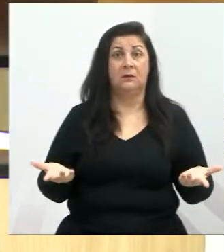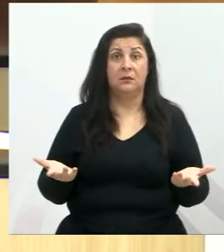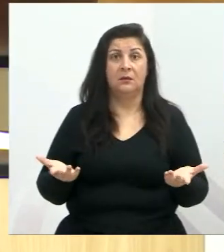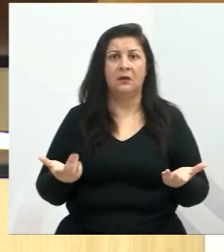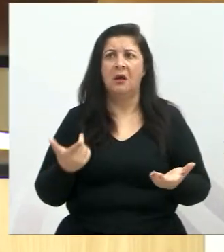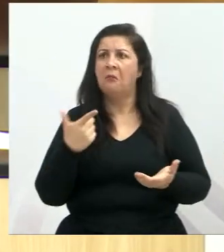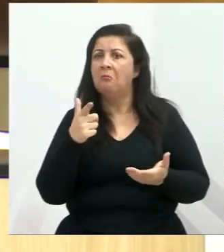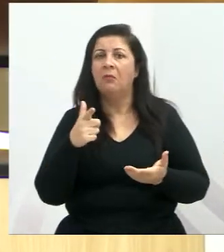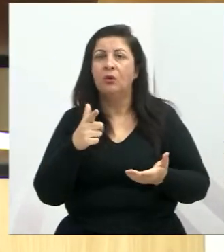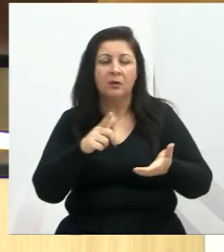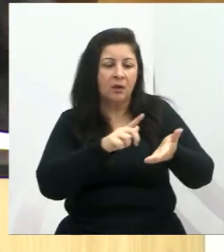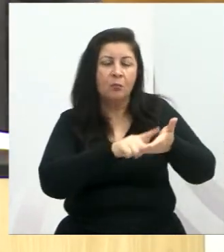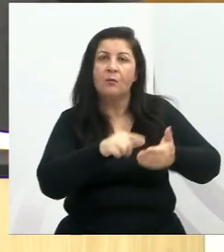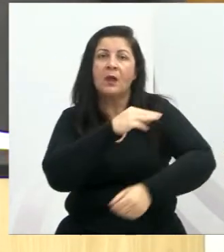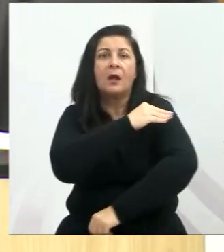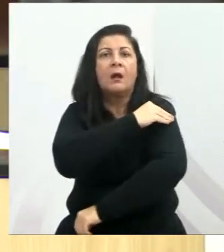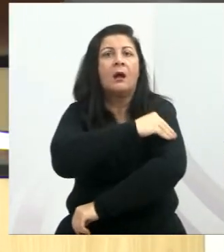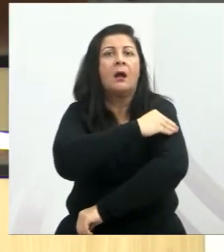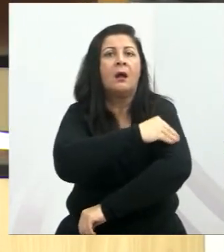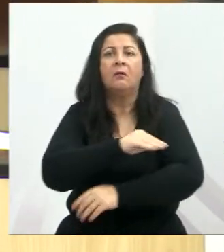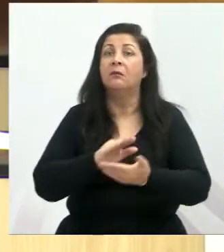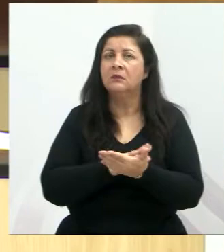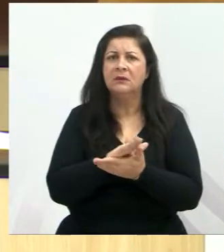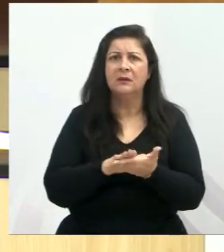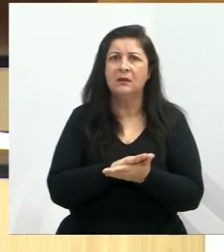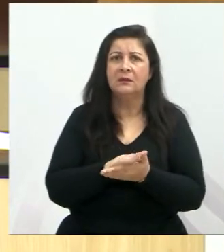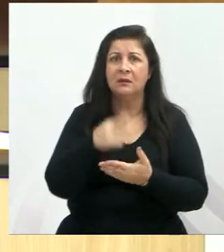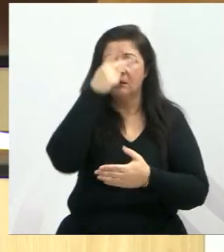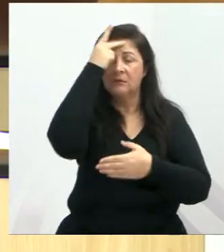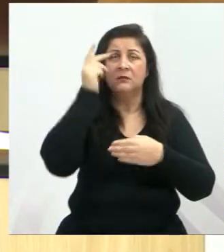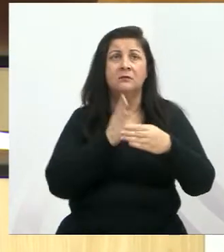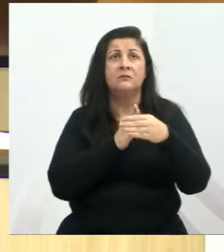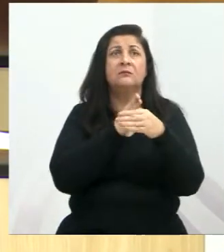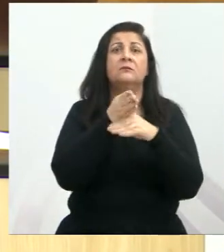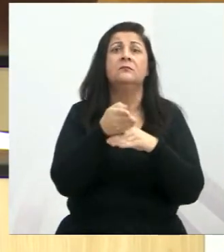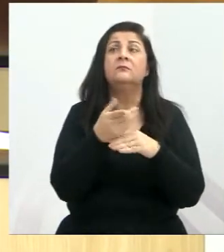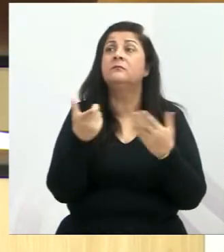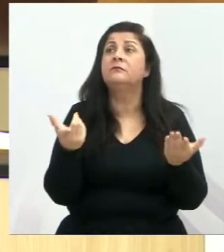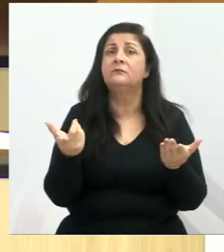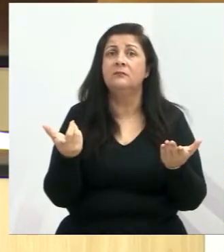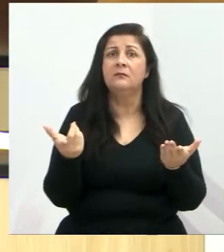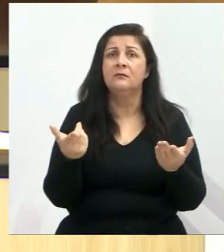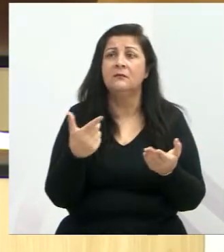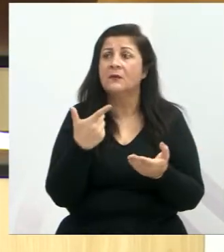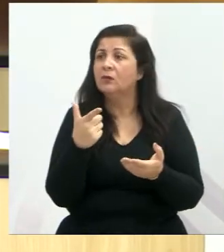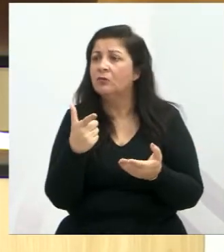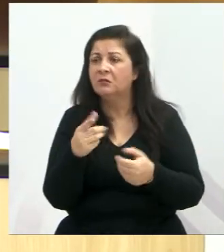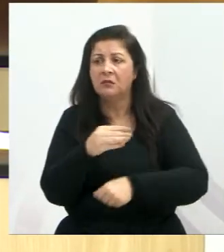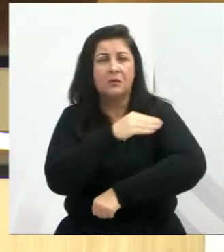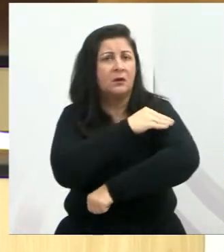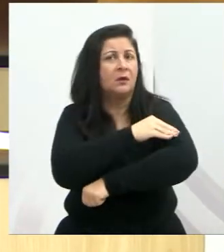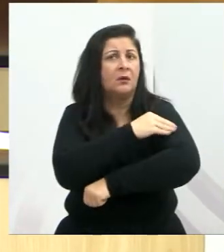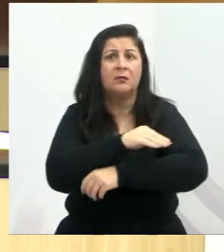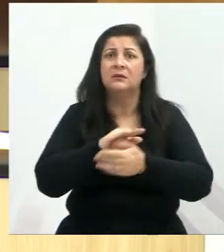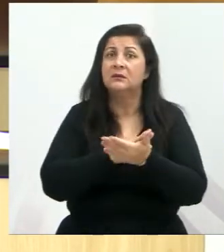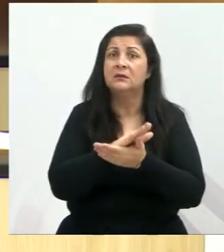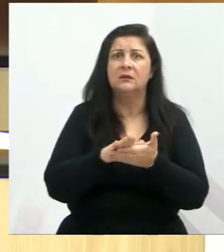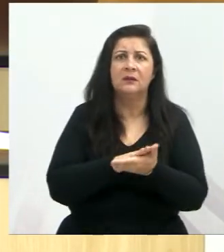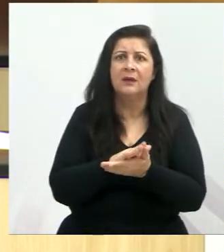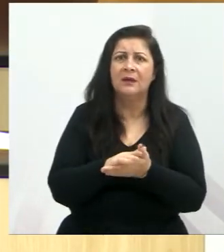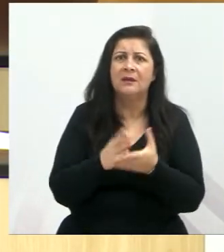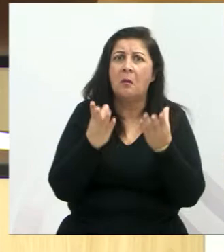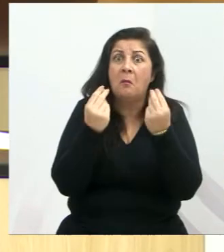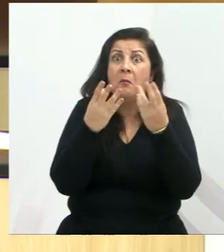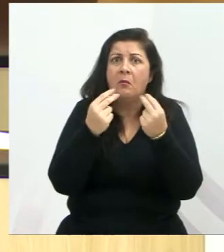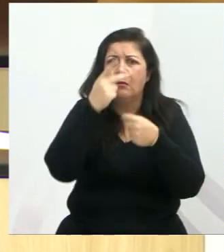sistema de higienização. As pessoas que entram dentro do transporte público, o que a gente vê é que não tem álcool gel, não tem nada, e as pessoas